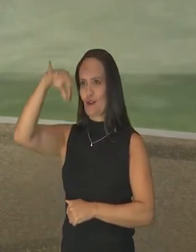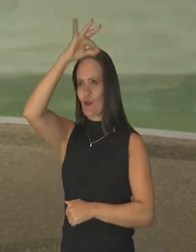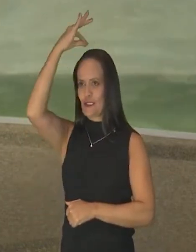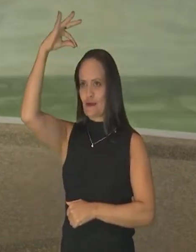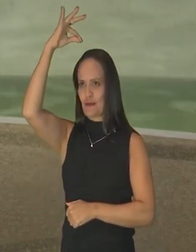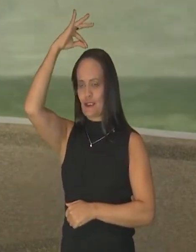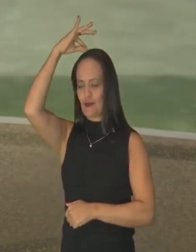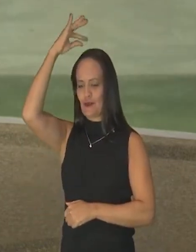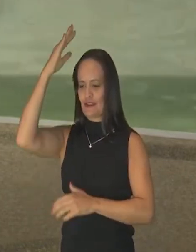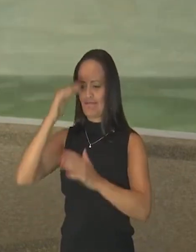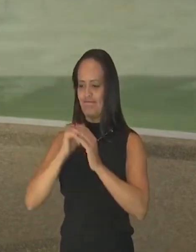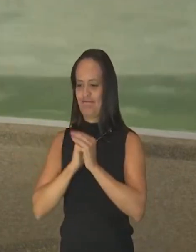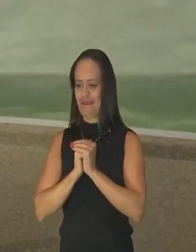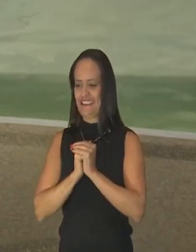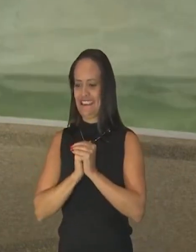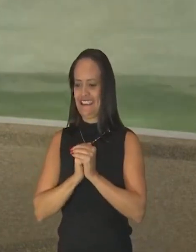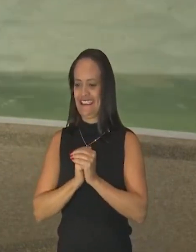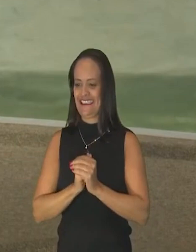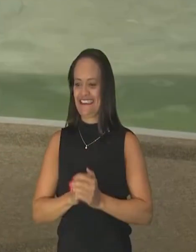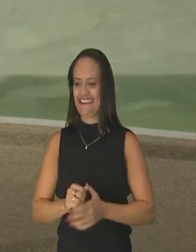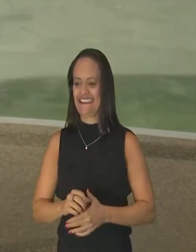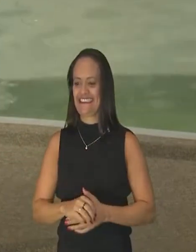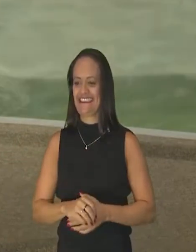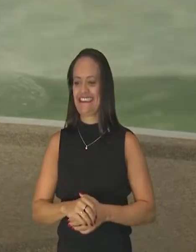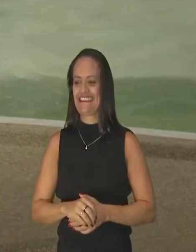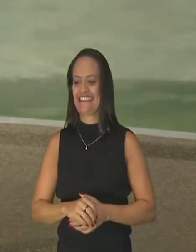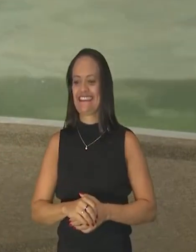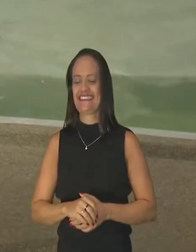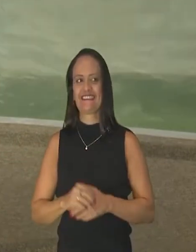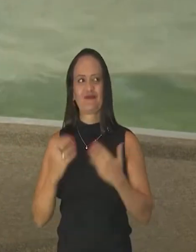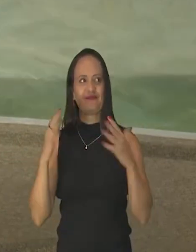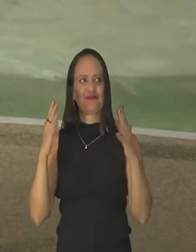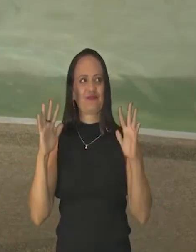do Espírito Santo. Amém.